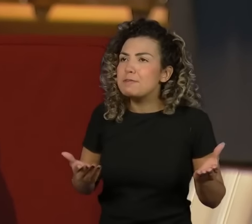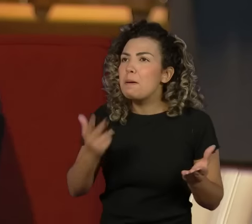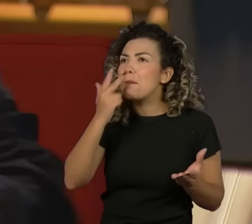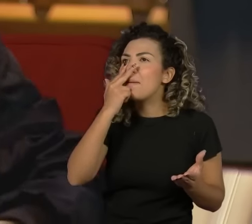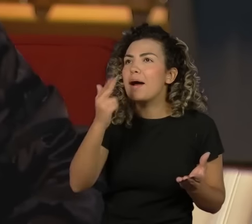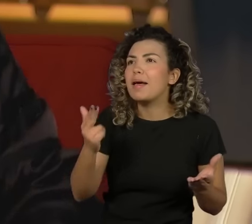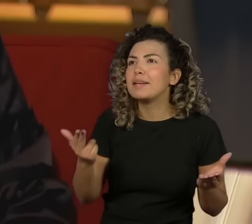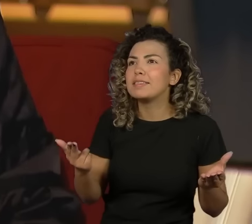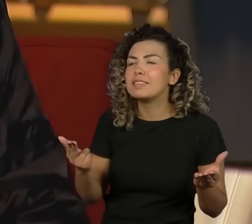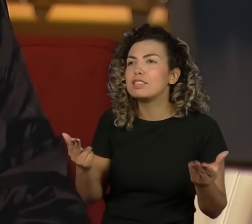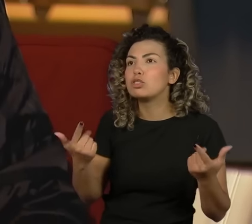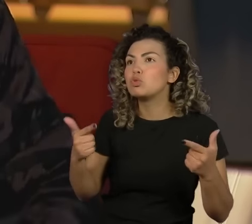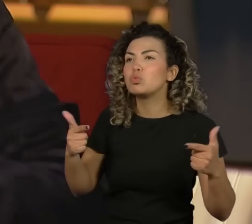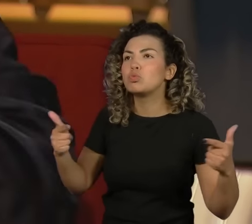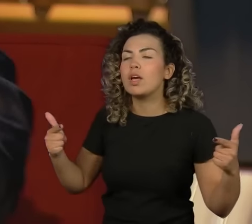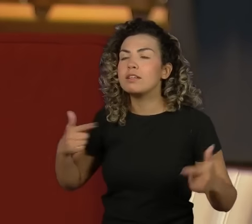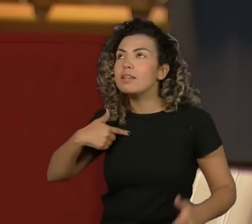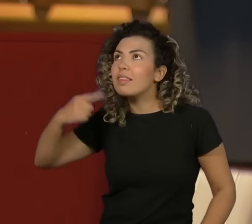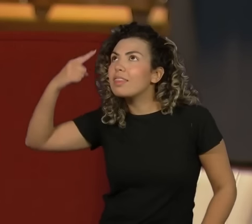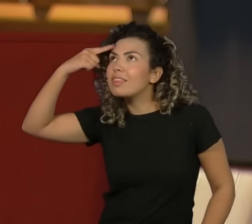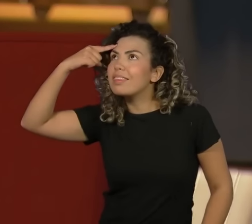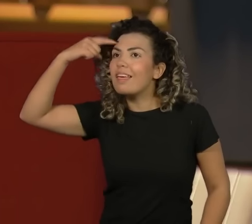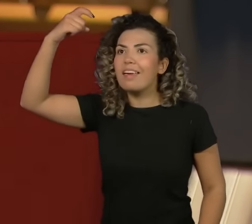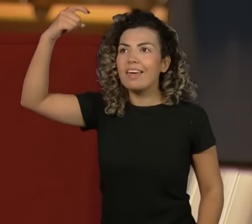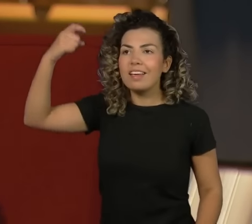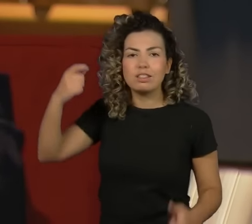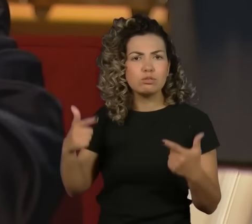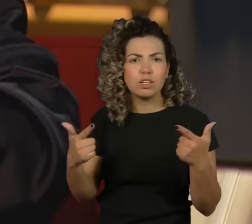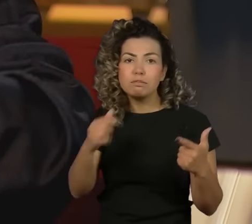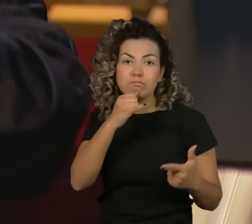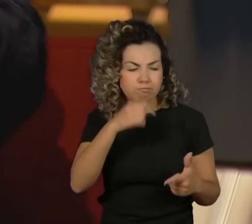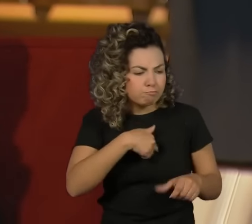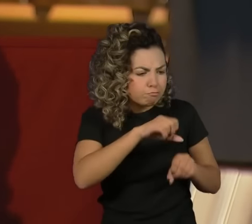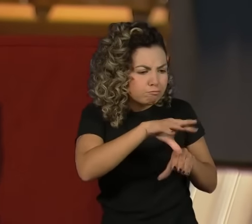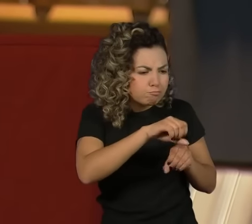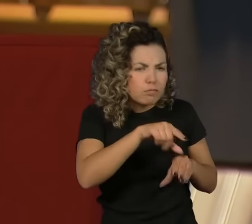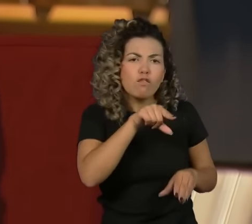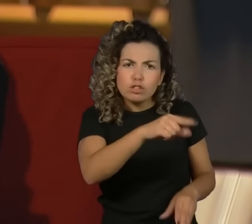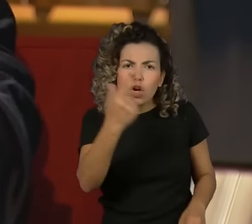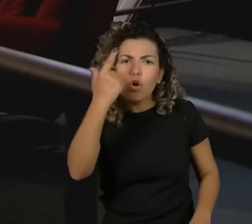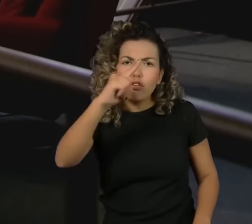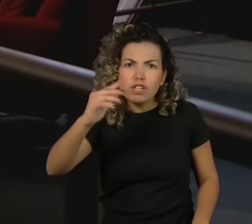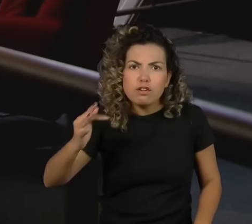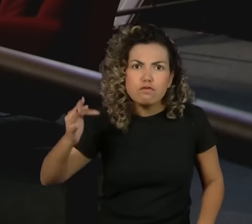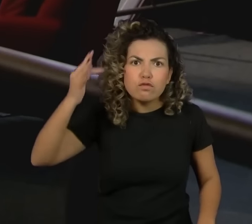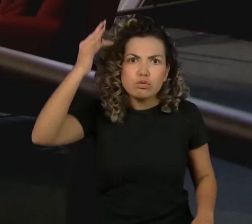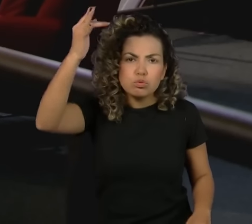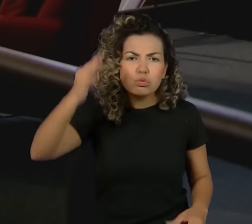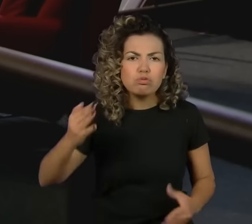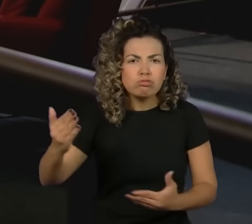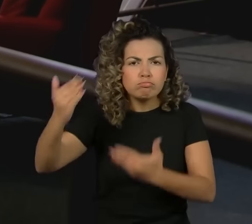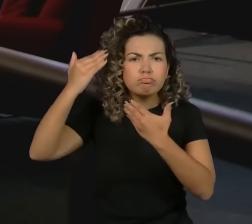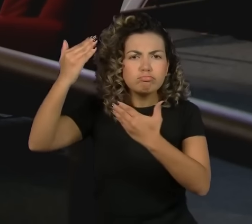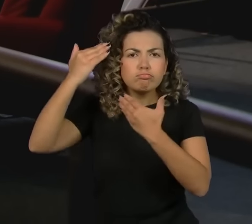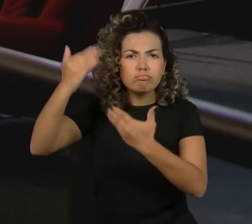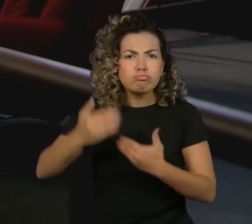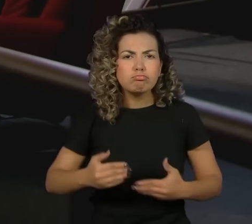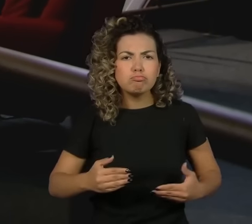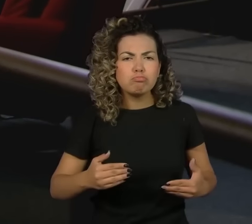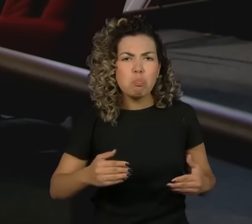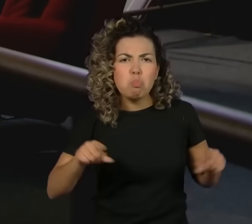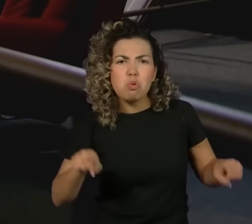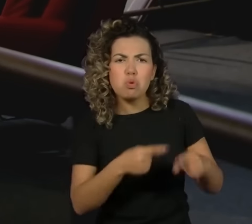de gênio. Você vai ser um grande músico porque o Estado... Você vai ser treinado. O Estado investiu na